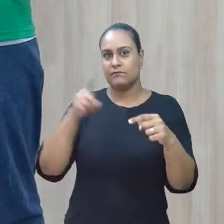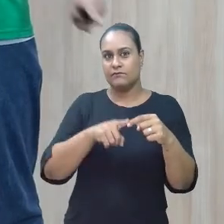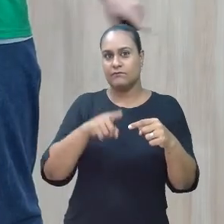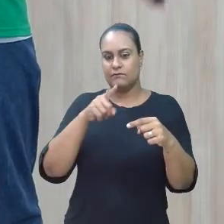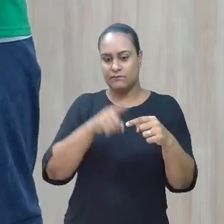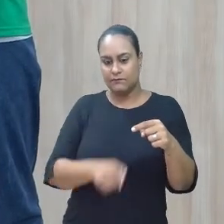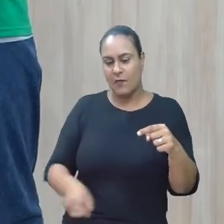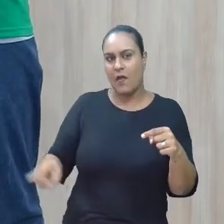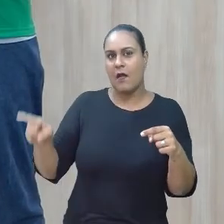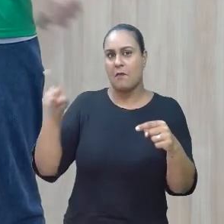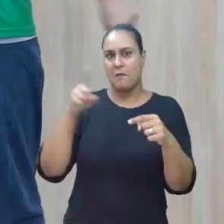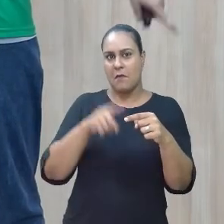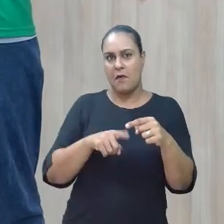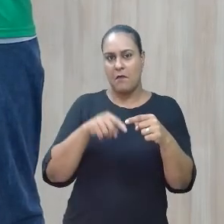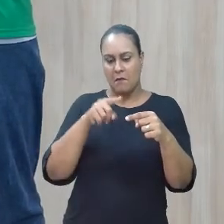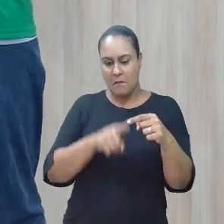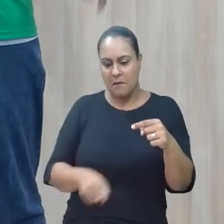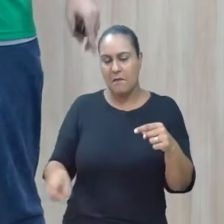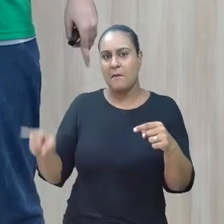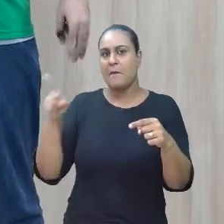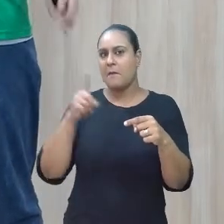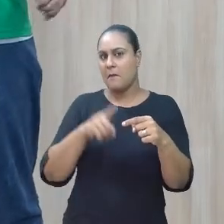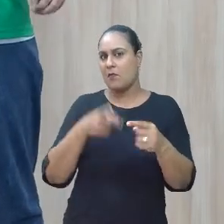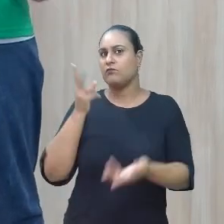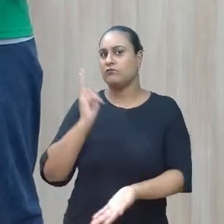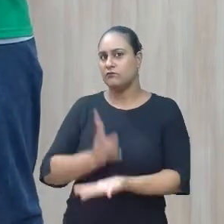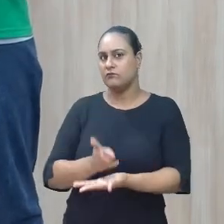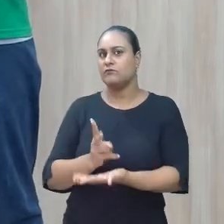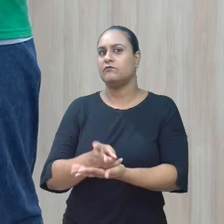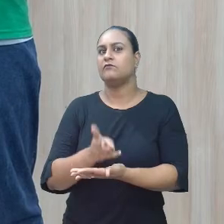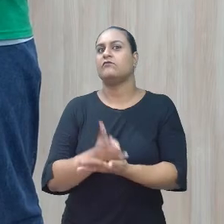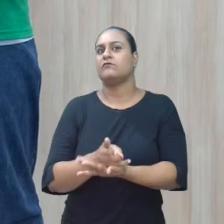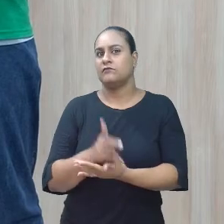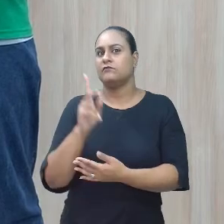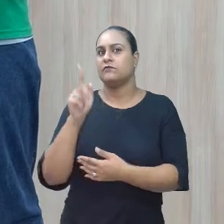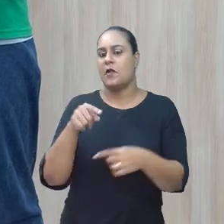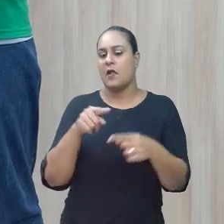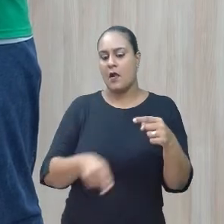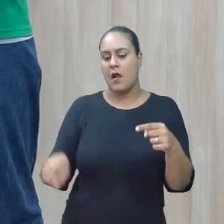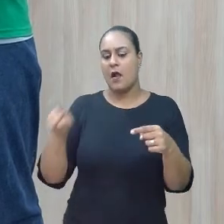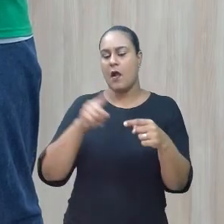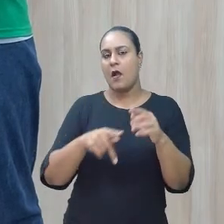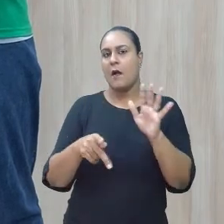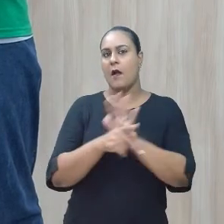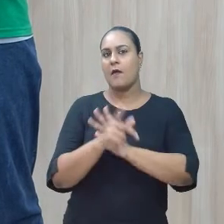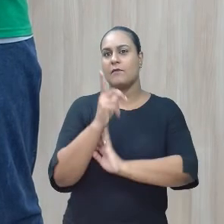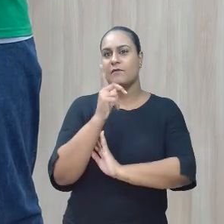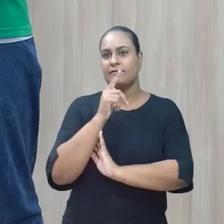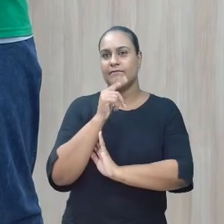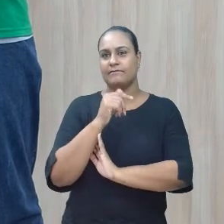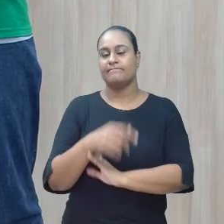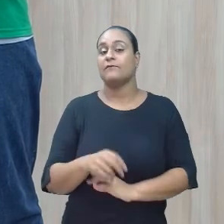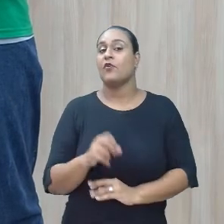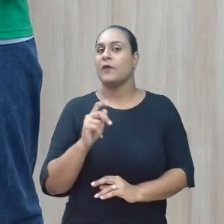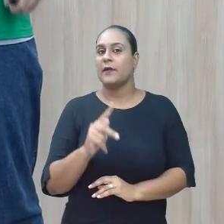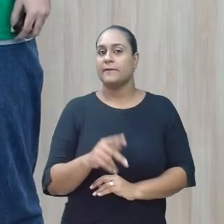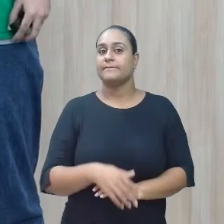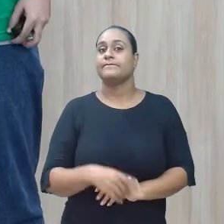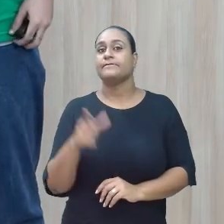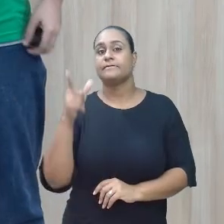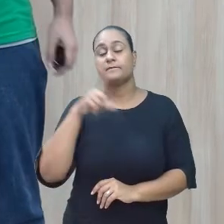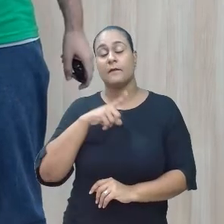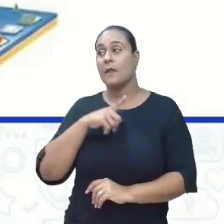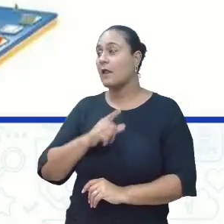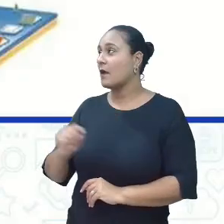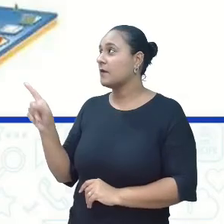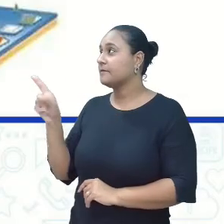condensa, precipita, evapora, condensa e precipita. Esse aí é o nosso ciclo da água, beleza? Aqui nós temos a